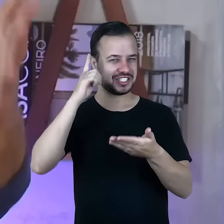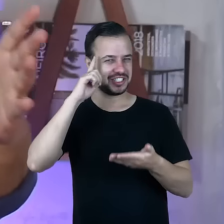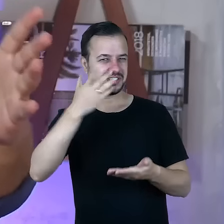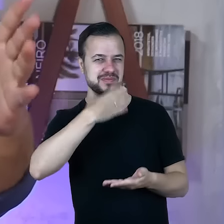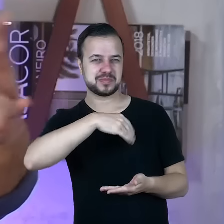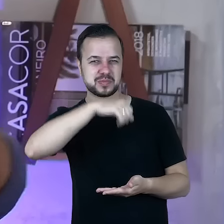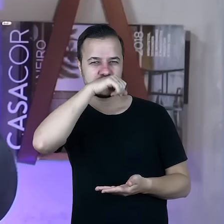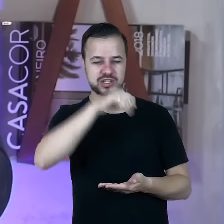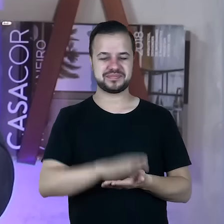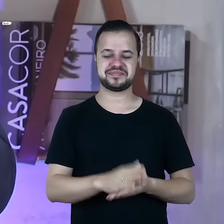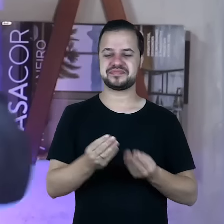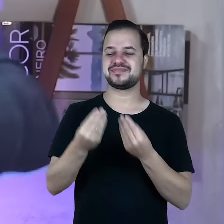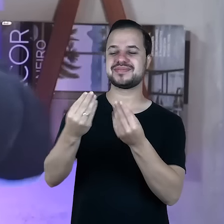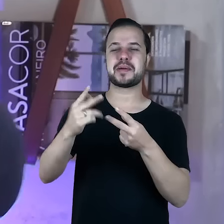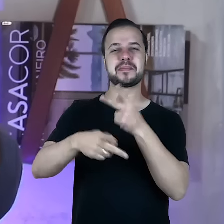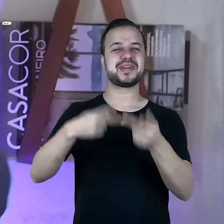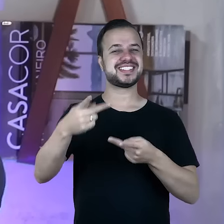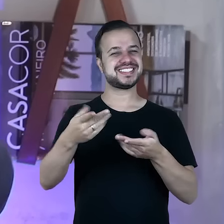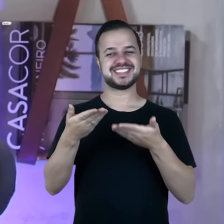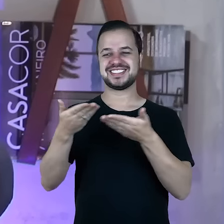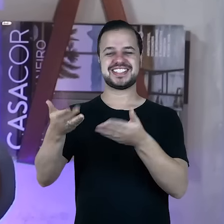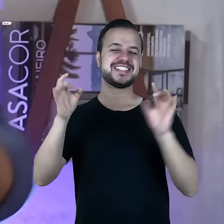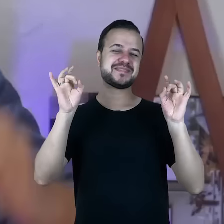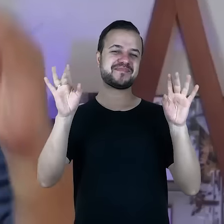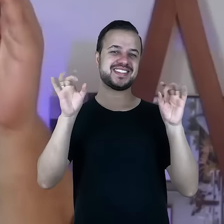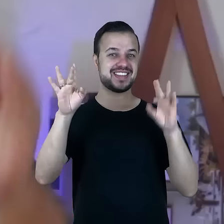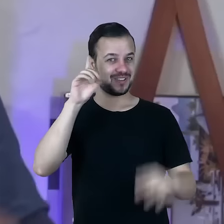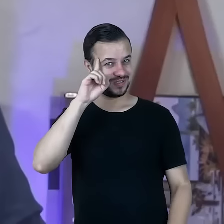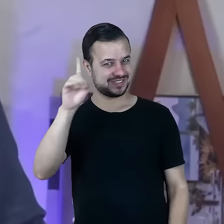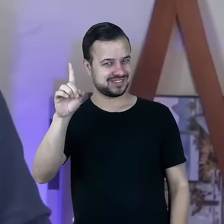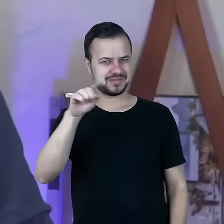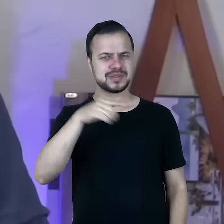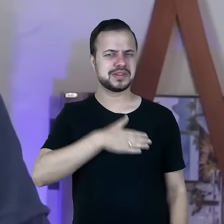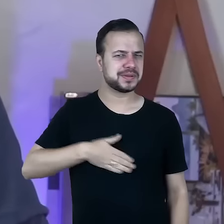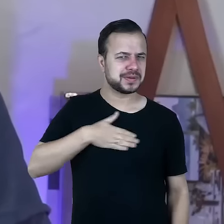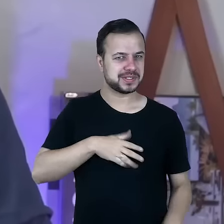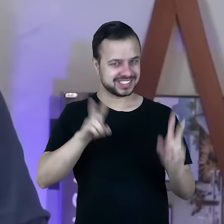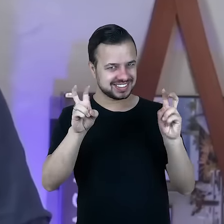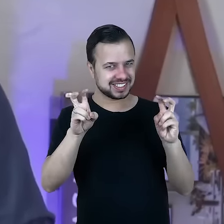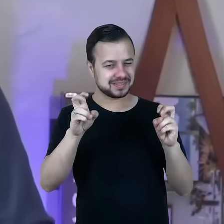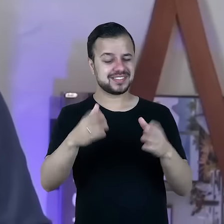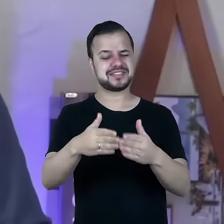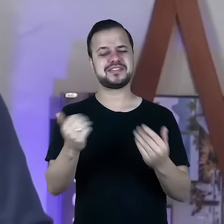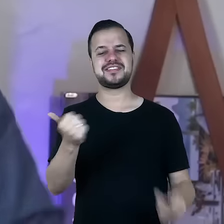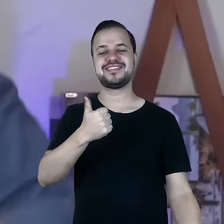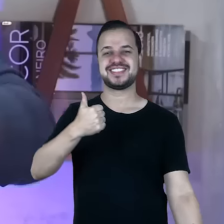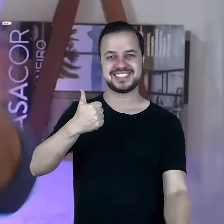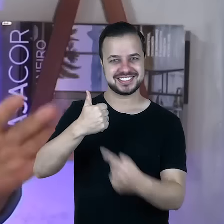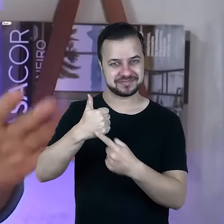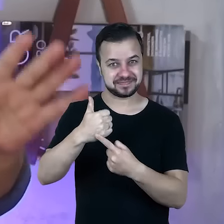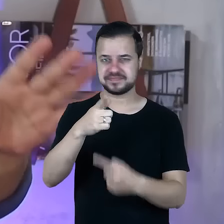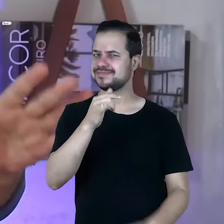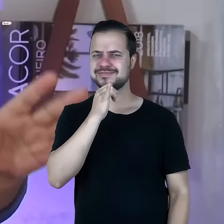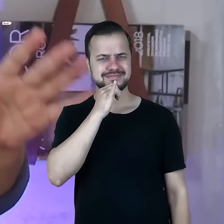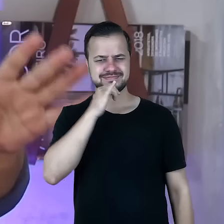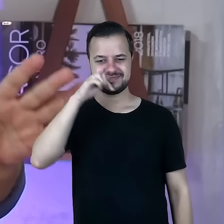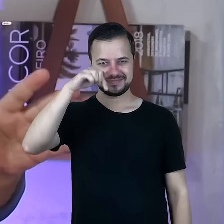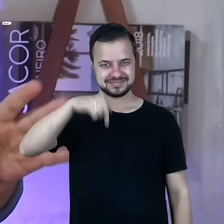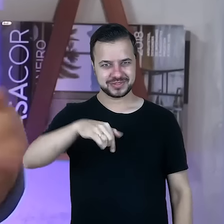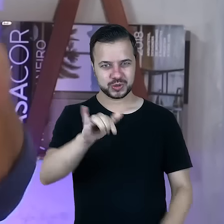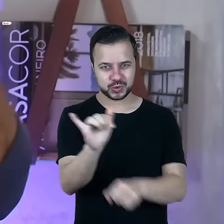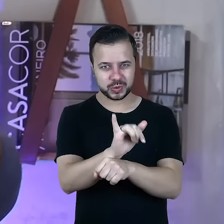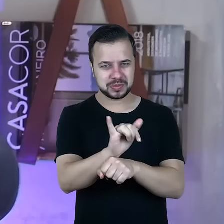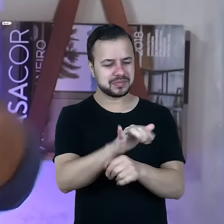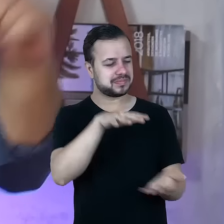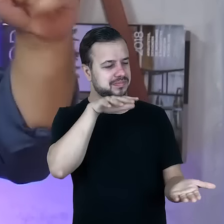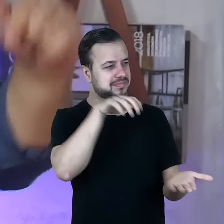São ideias para você presentear o seu pai nessa data tão especial. E se você já curtiu o tema desse vídeo, deixa aqui o seu like e se você ainda não é inscrito aqui no canal